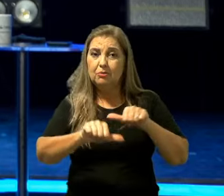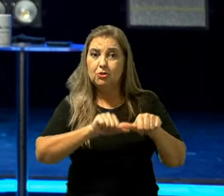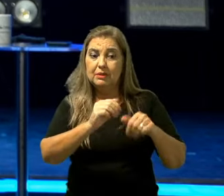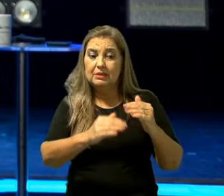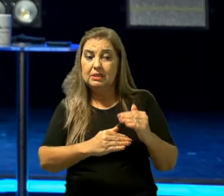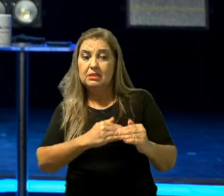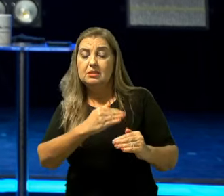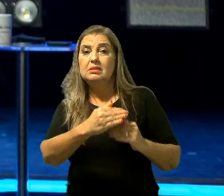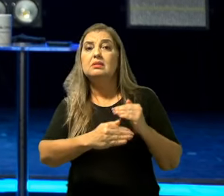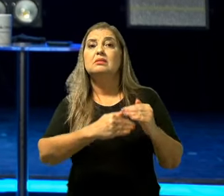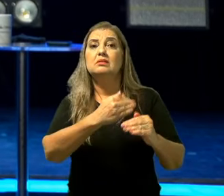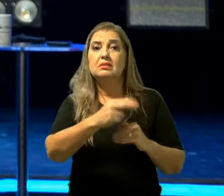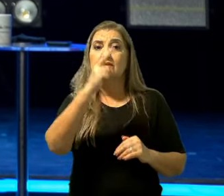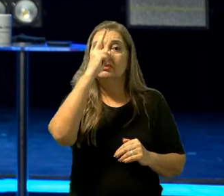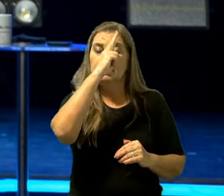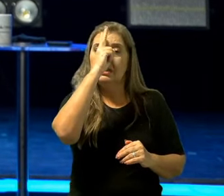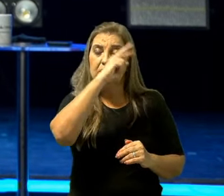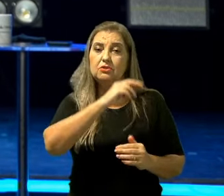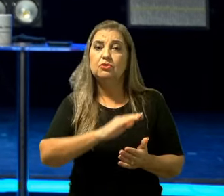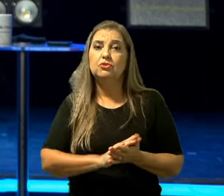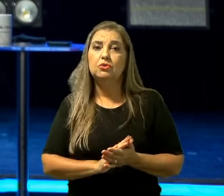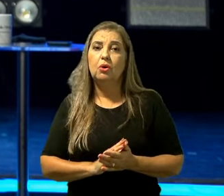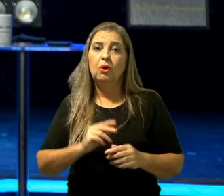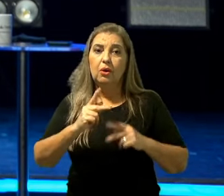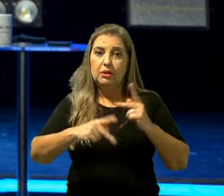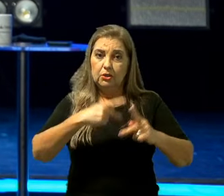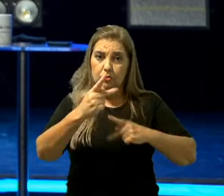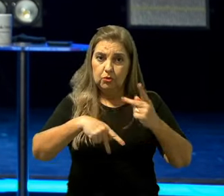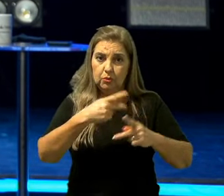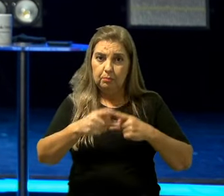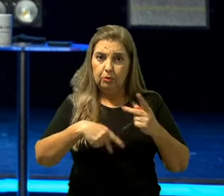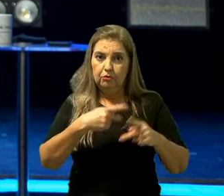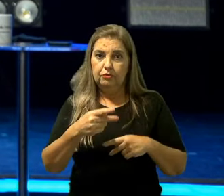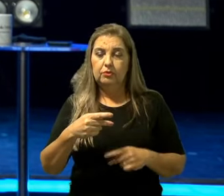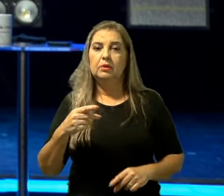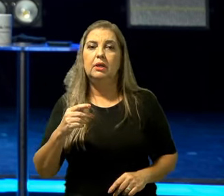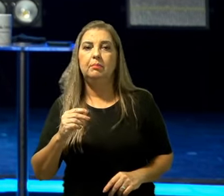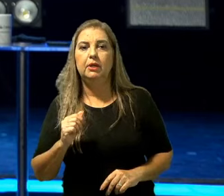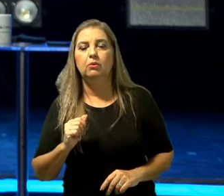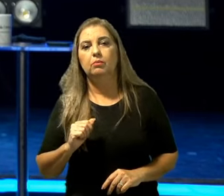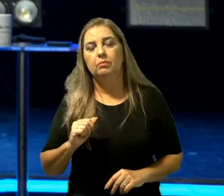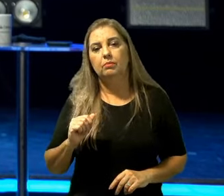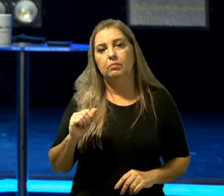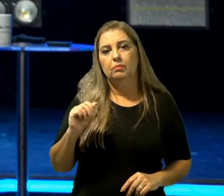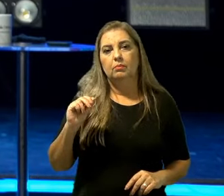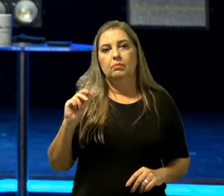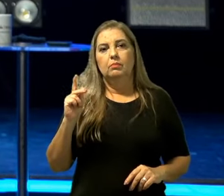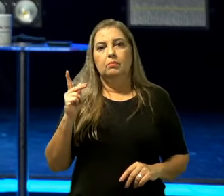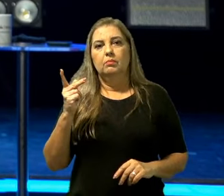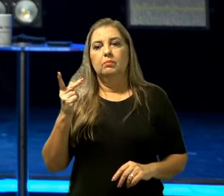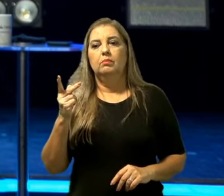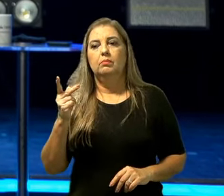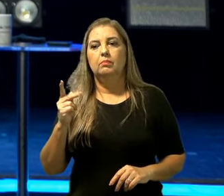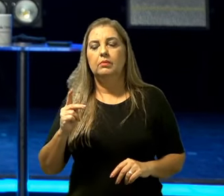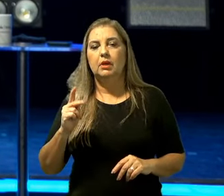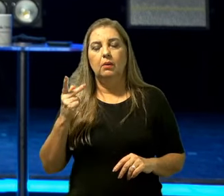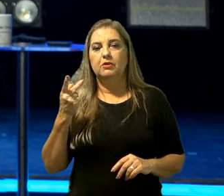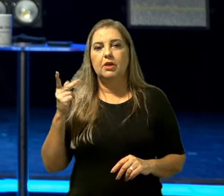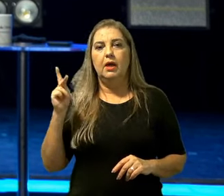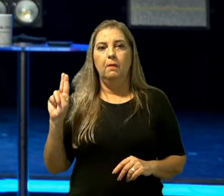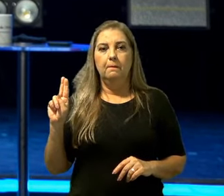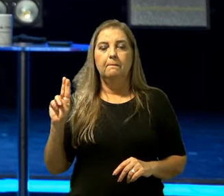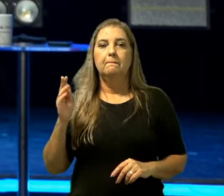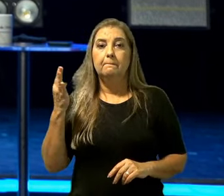transição na história do povo hebreu. O nascimento de Moisés, ele vai inaugurar